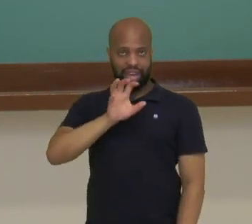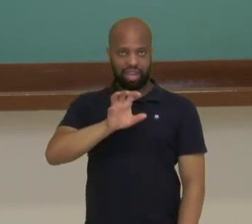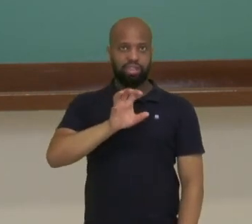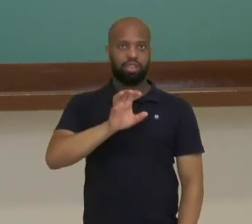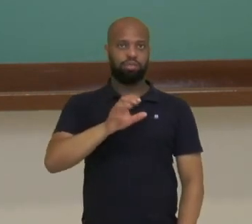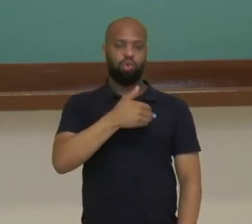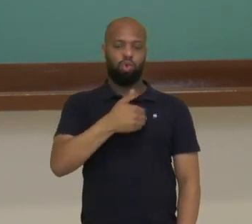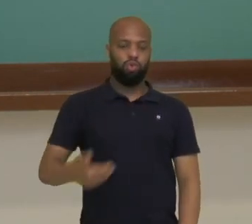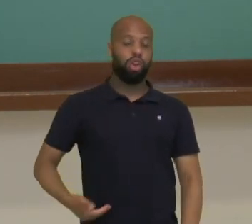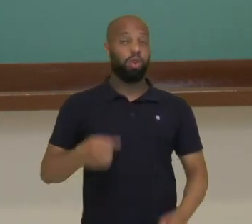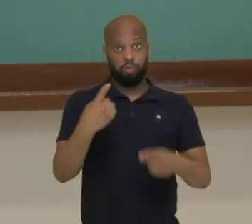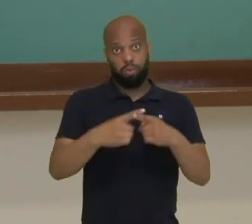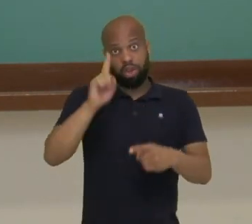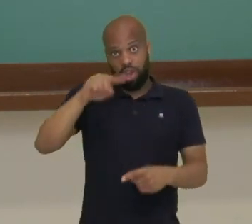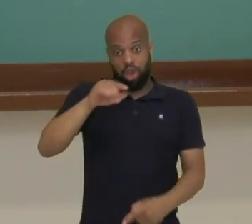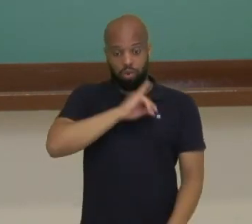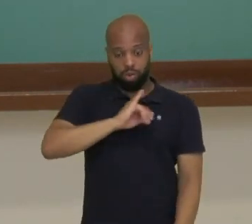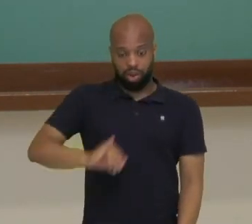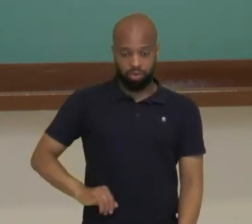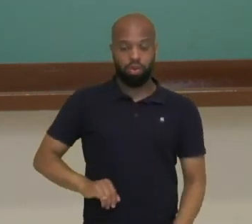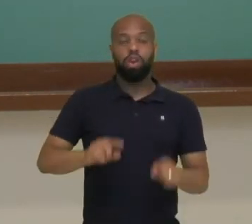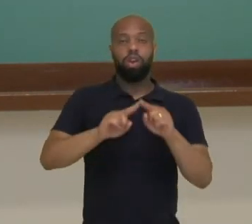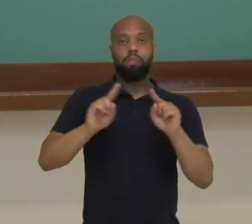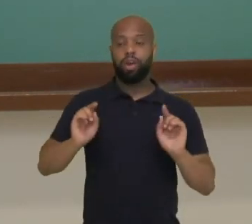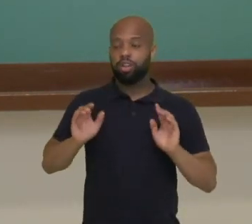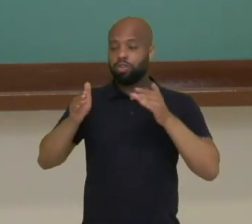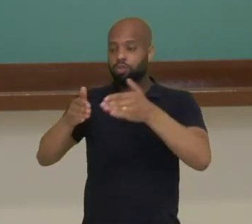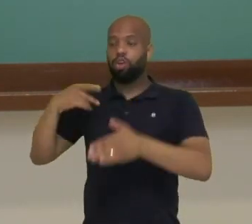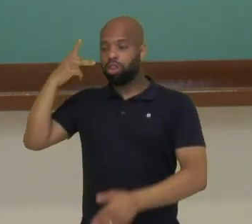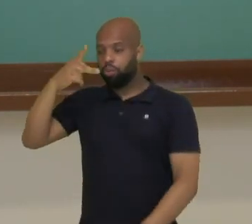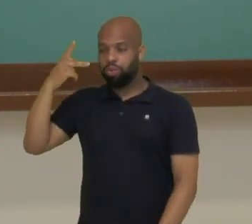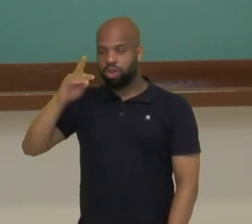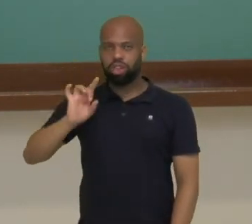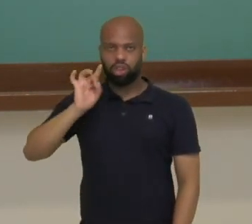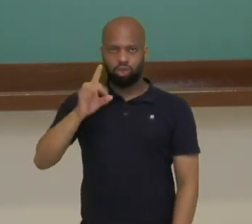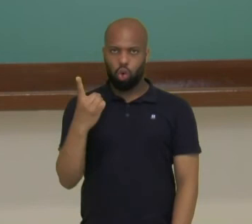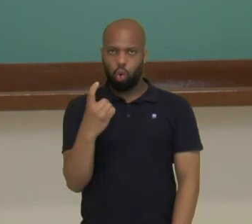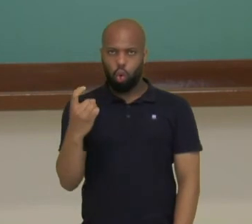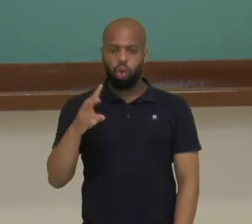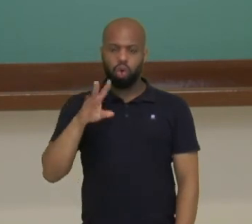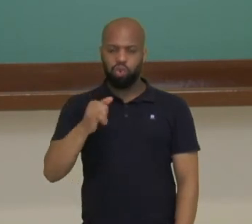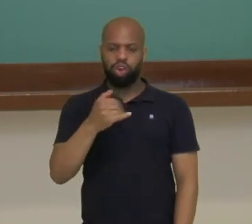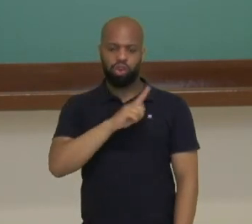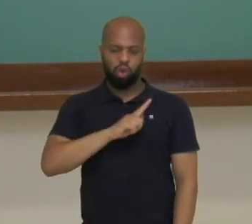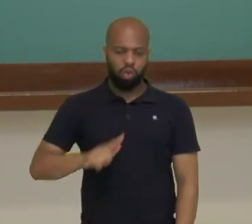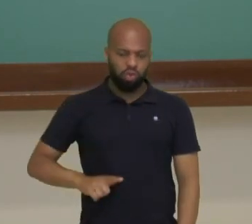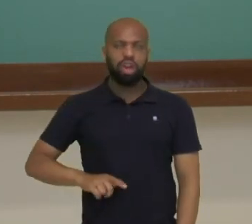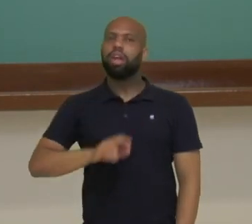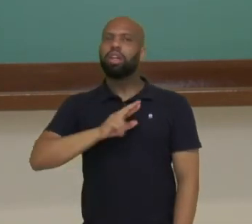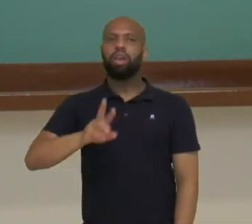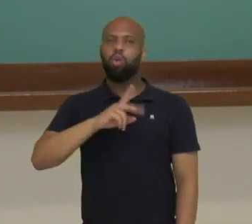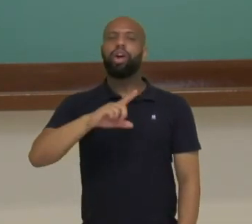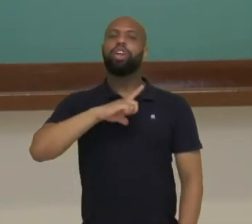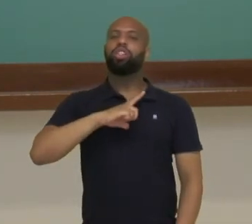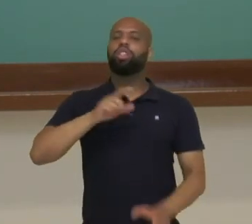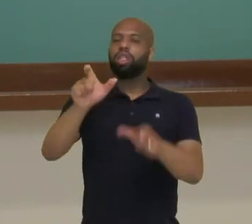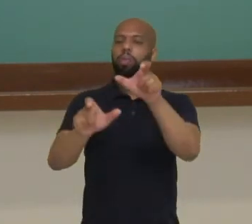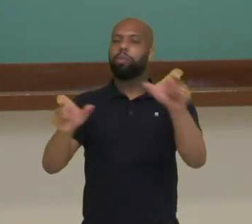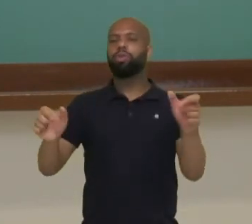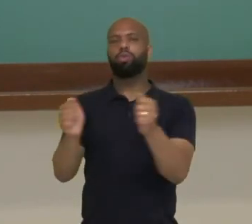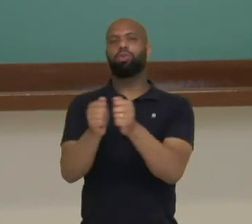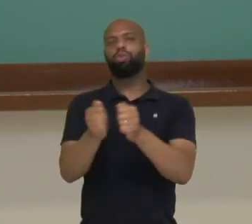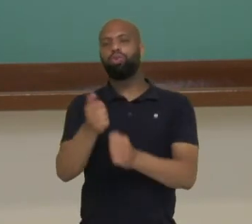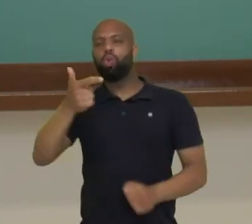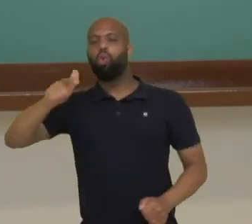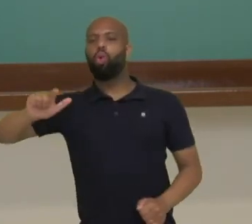imperador. Mas a política não seria centralizada apenas na sua mão. Teria um parlamento, teriam pessoas,